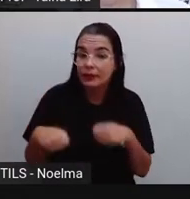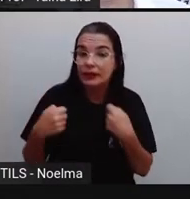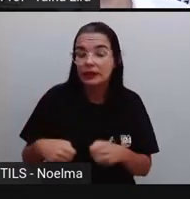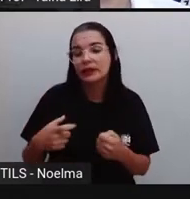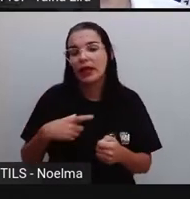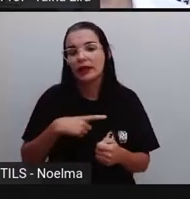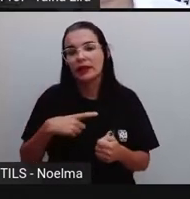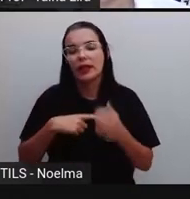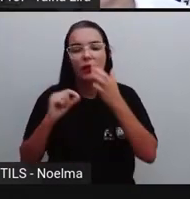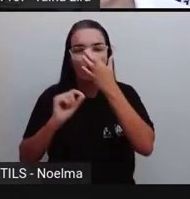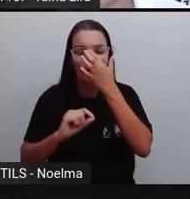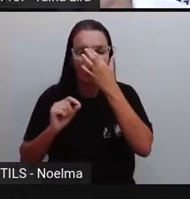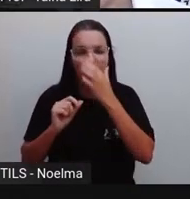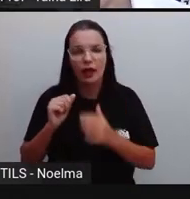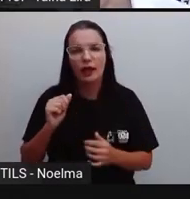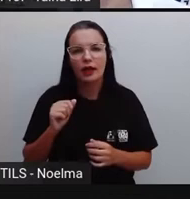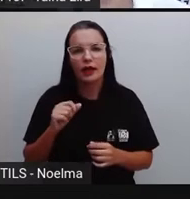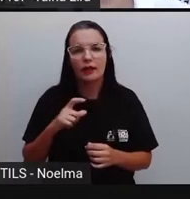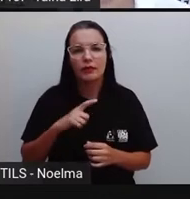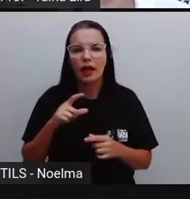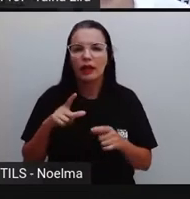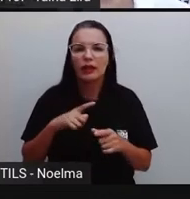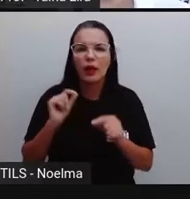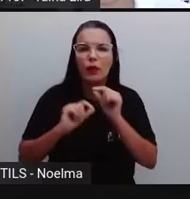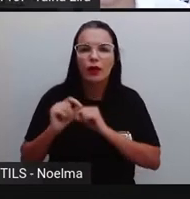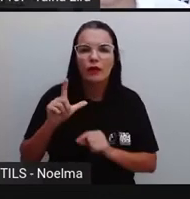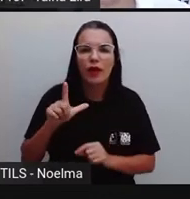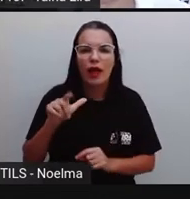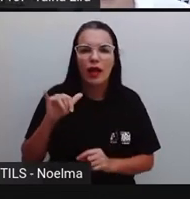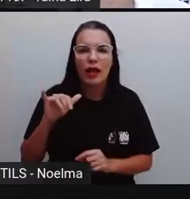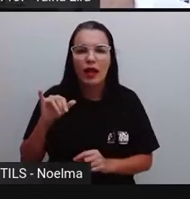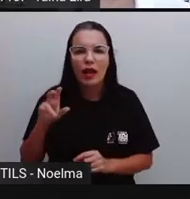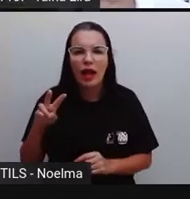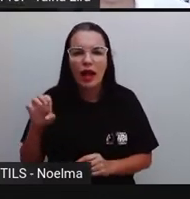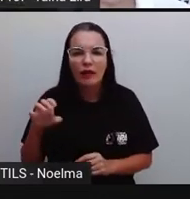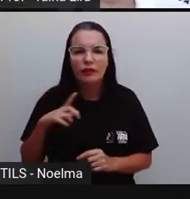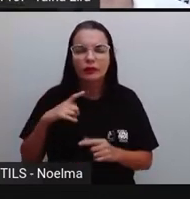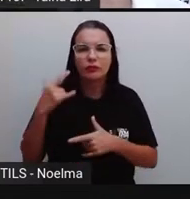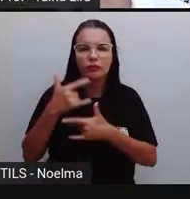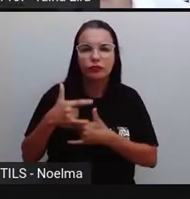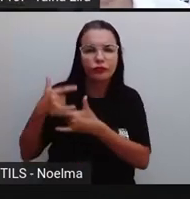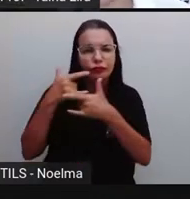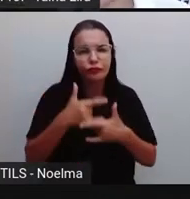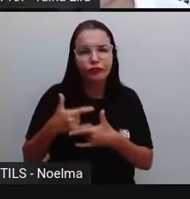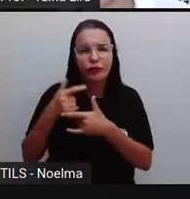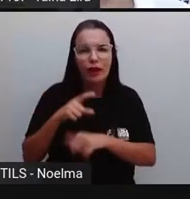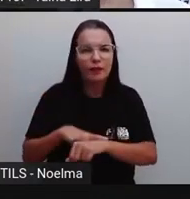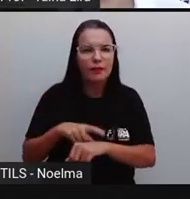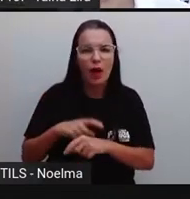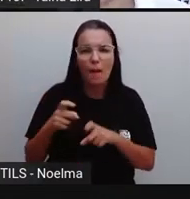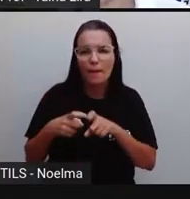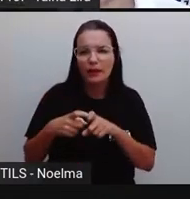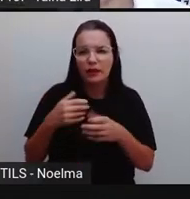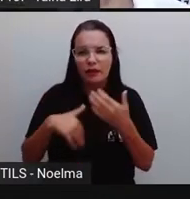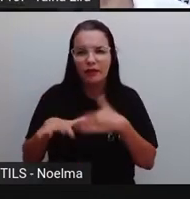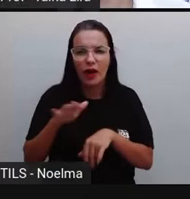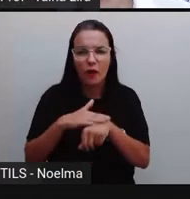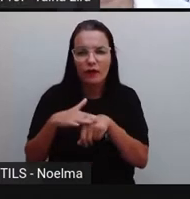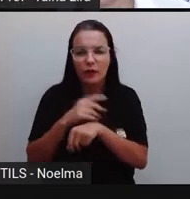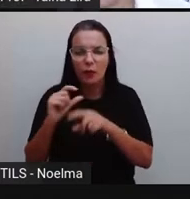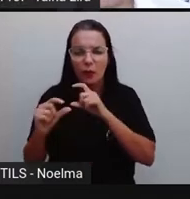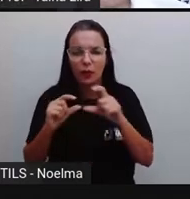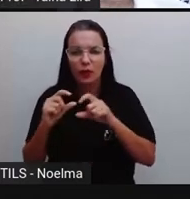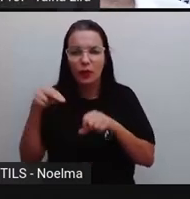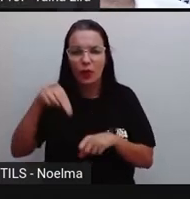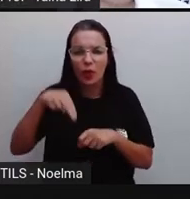esse cartaz aqui fala que vai ter uma live, tá? Que os médicos vão conversar aí nessa live, falar um pouquinho sobre o Novembro Azul,